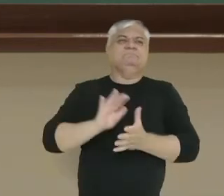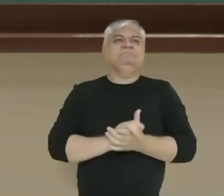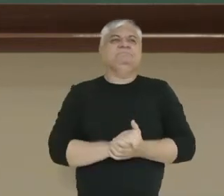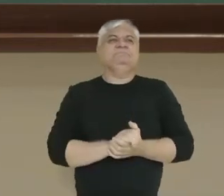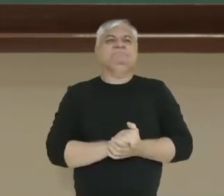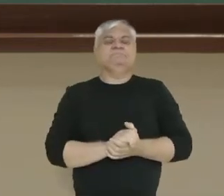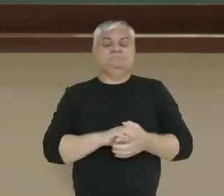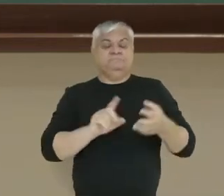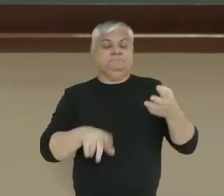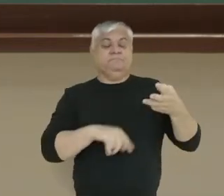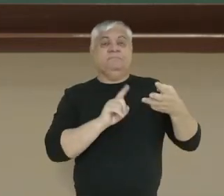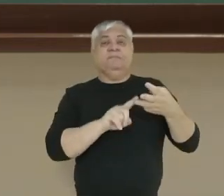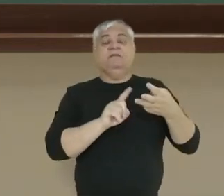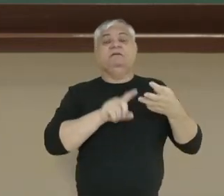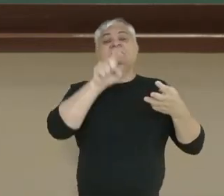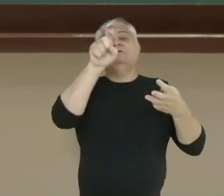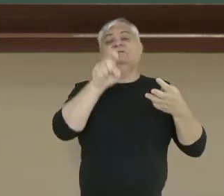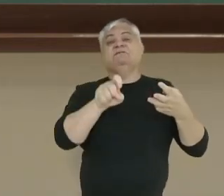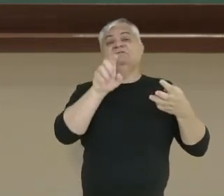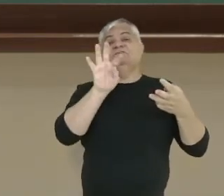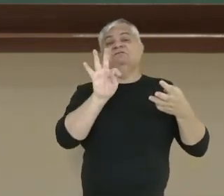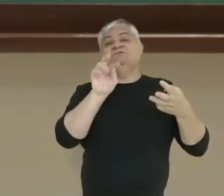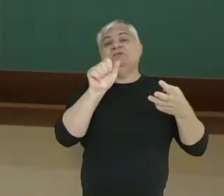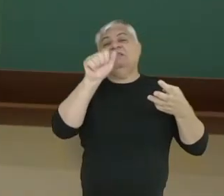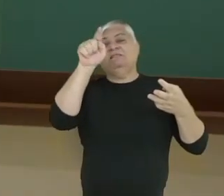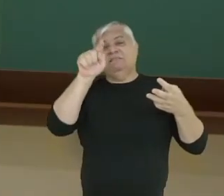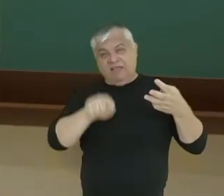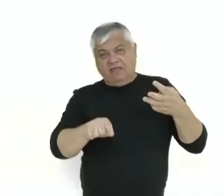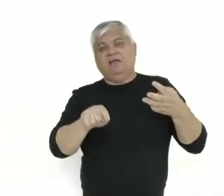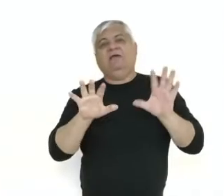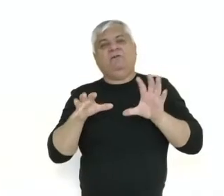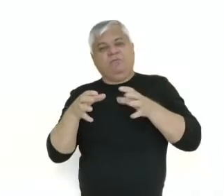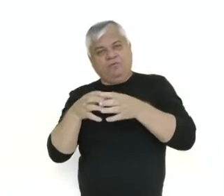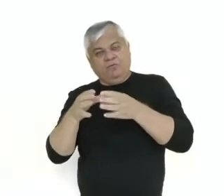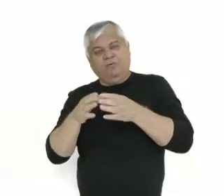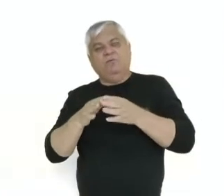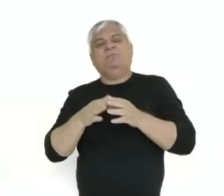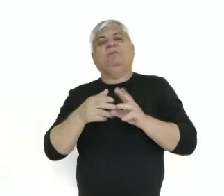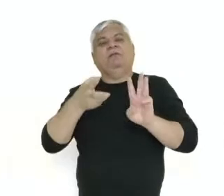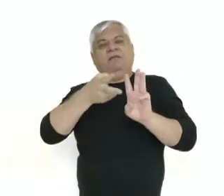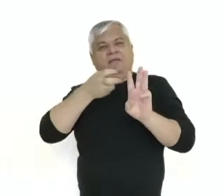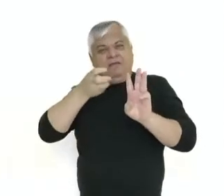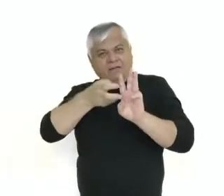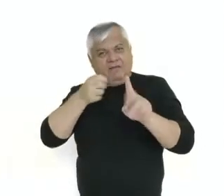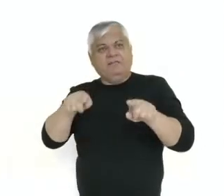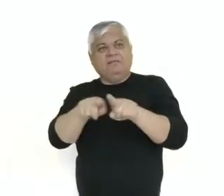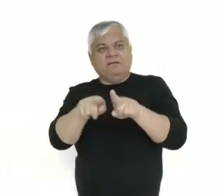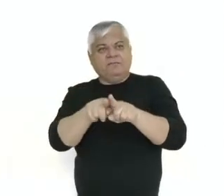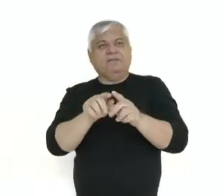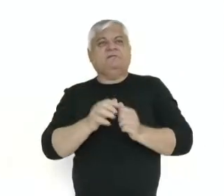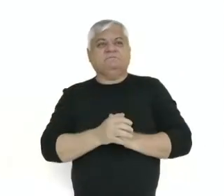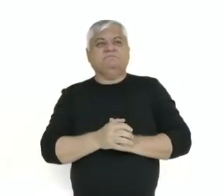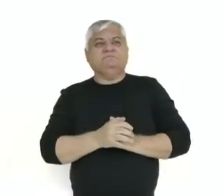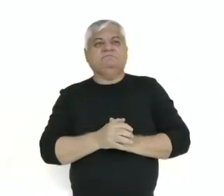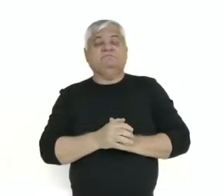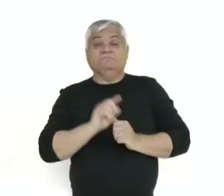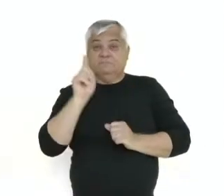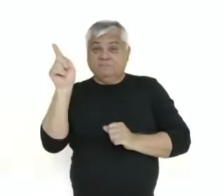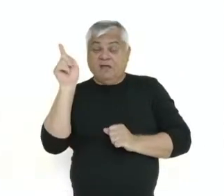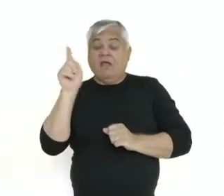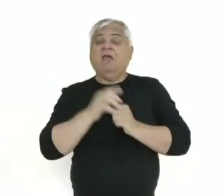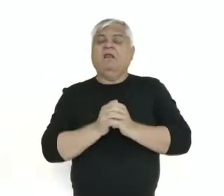Nós vamos ter também um grupo que é bastante interessante a gente pensar, que são os Xetá. Os Xetá, durante o